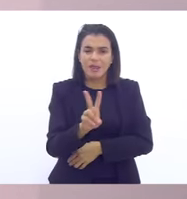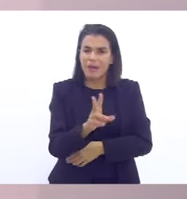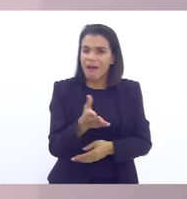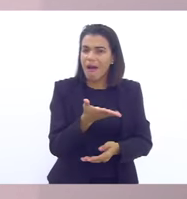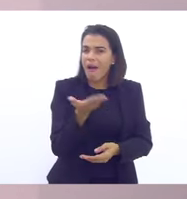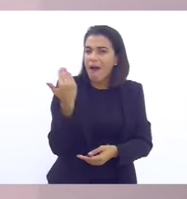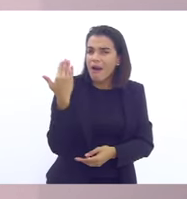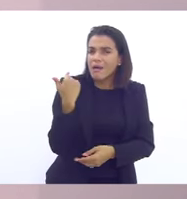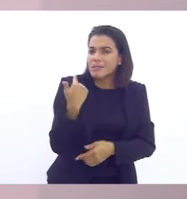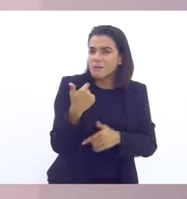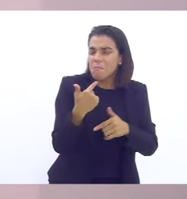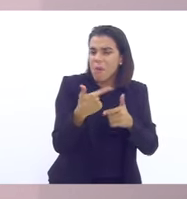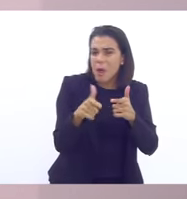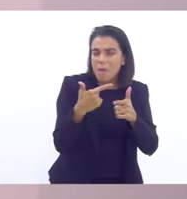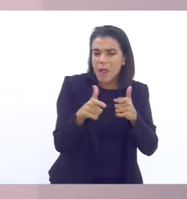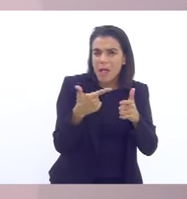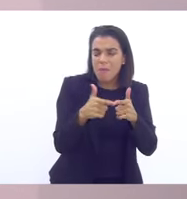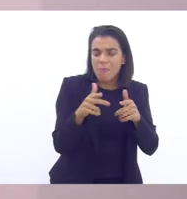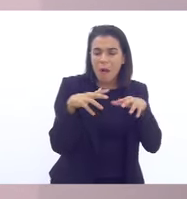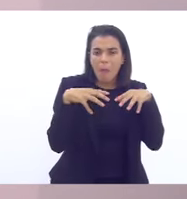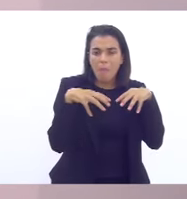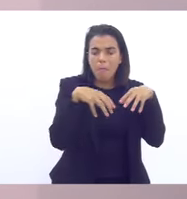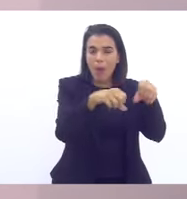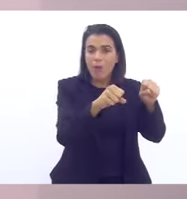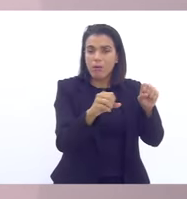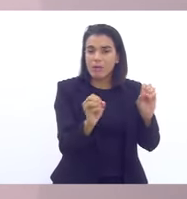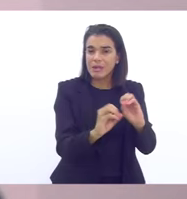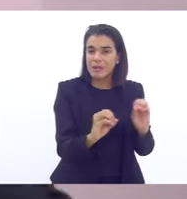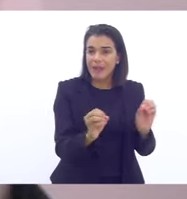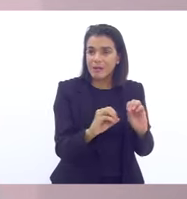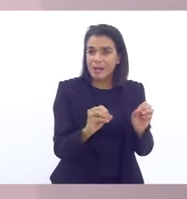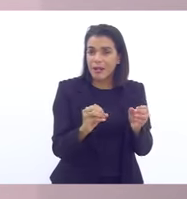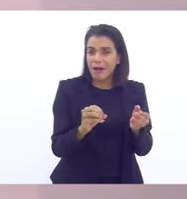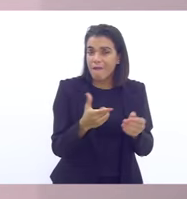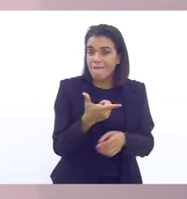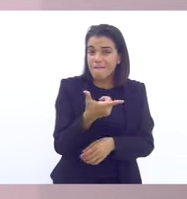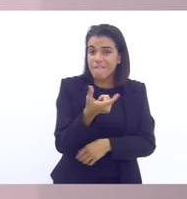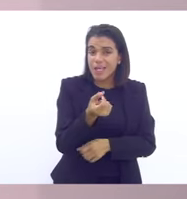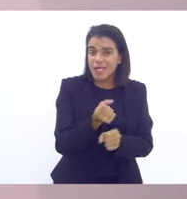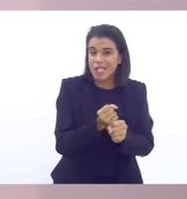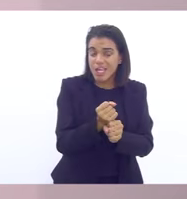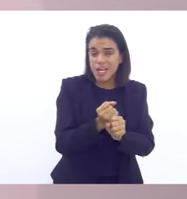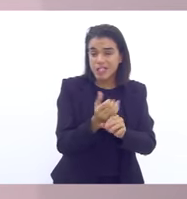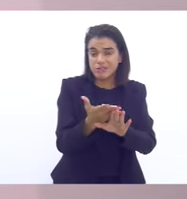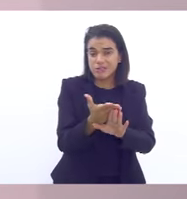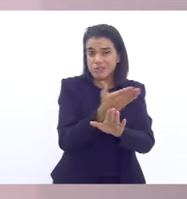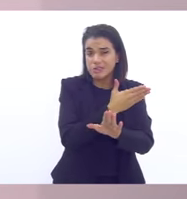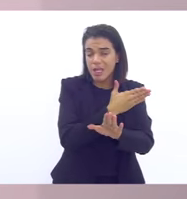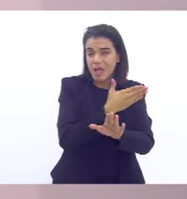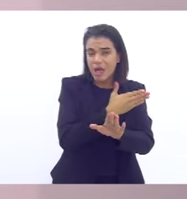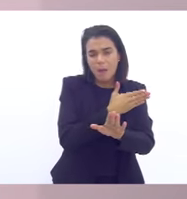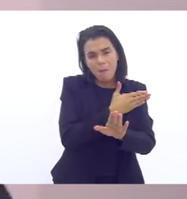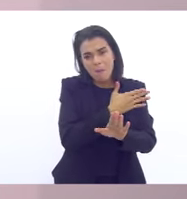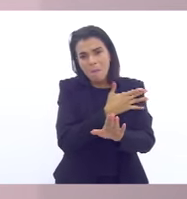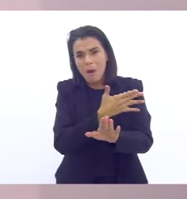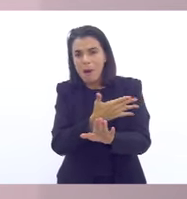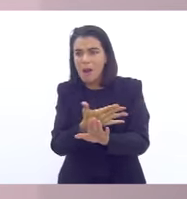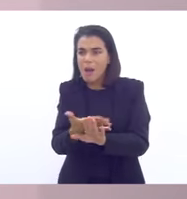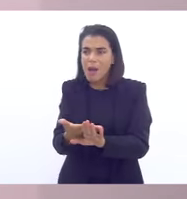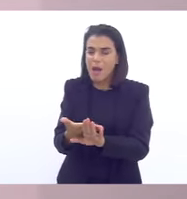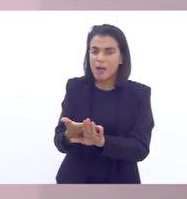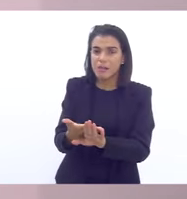tiveram problema de falta de energia, né? Há 20 anos que não tinha problema, e de 2 anos para cá a